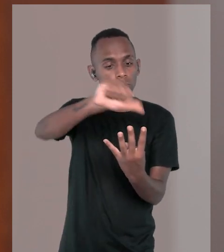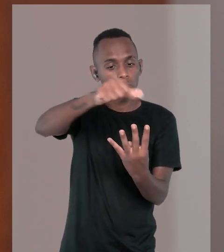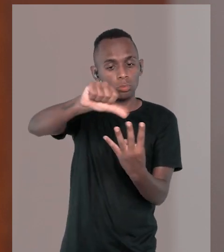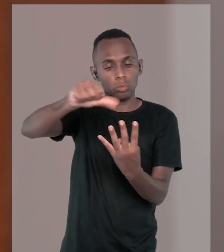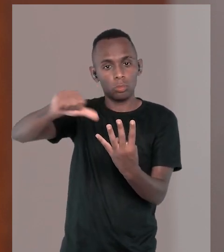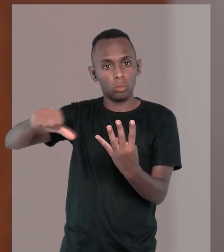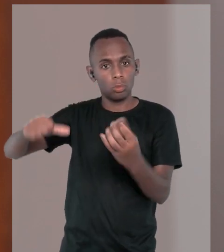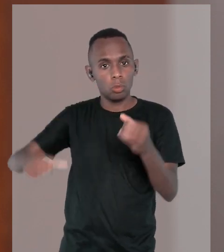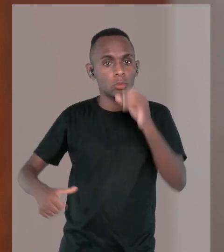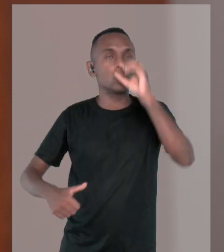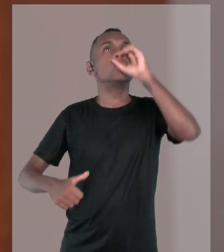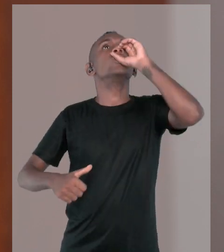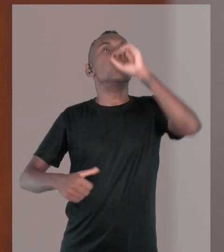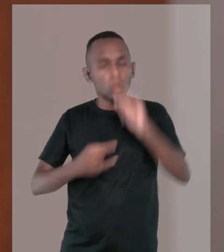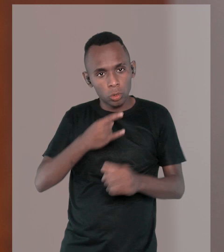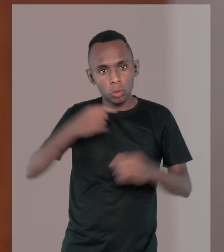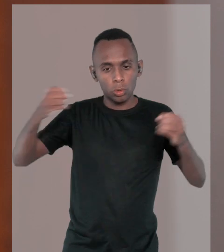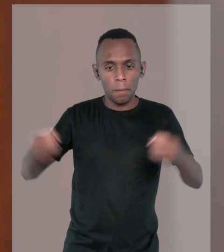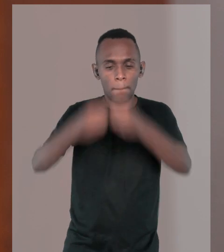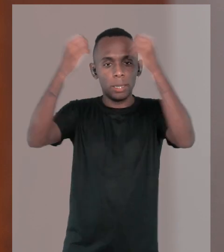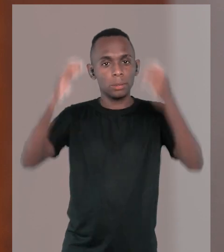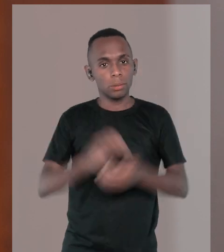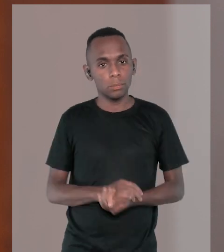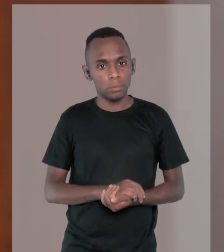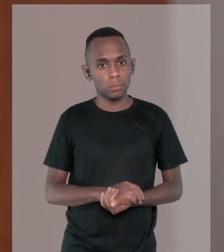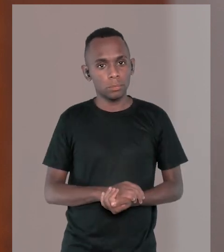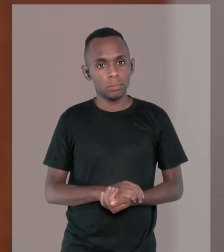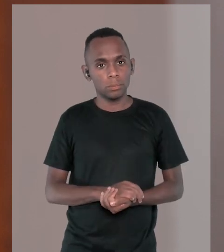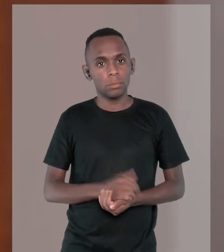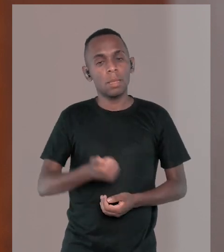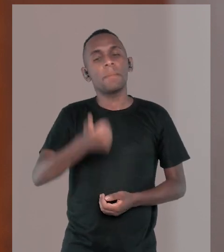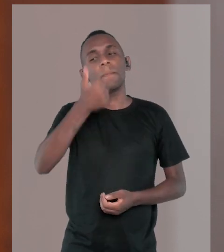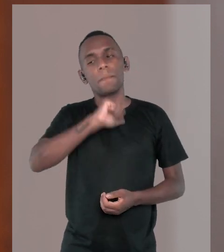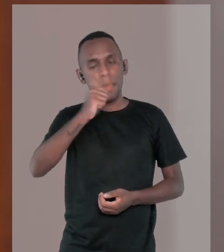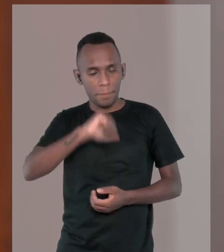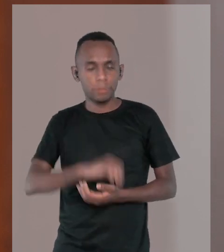um toma uma dose de cachaça, eles brindam e bebem.